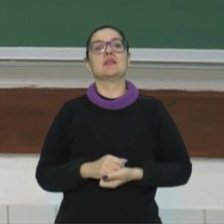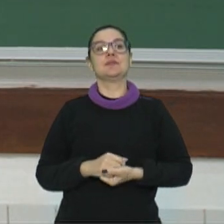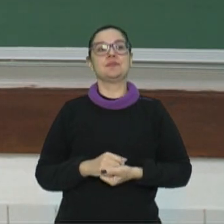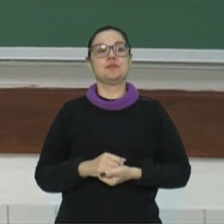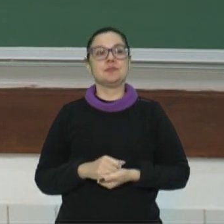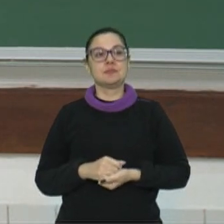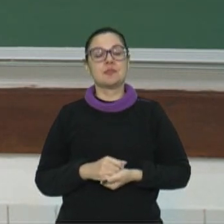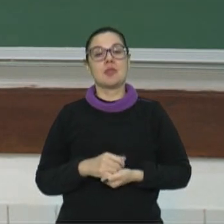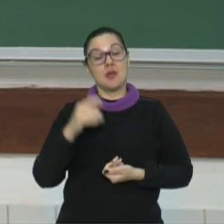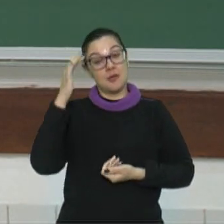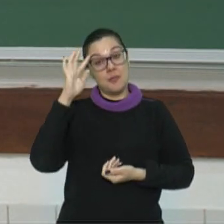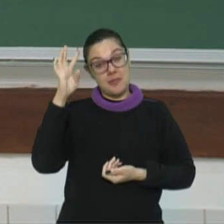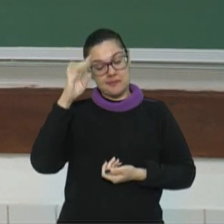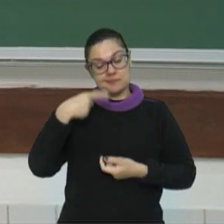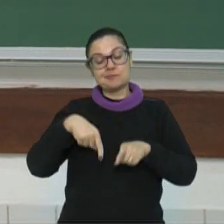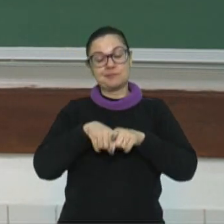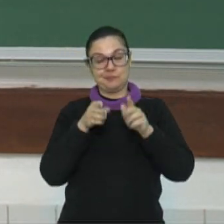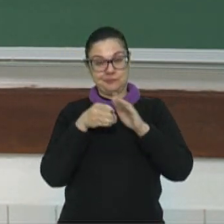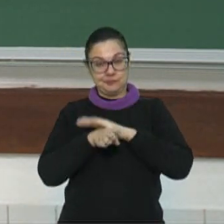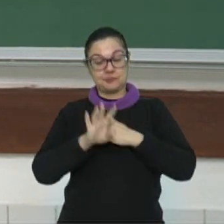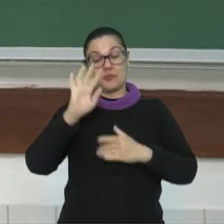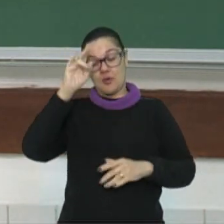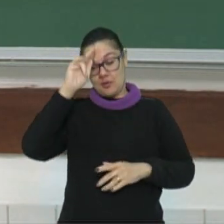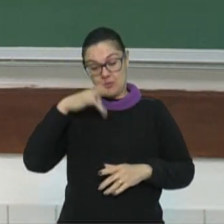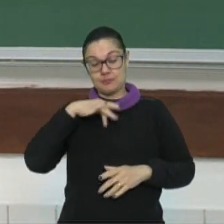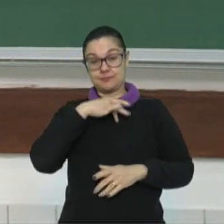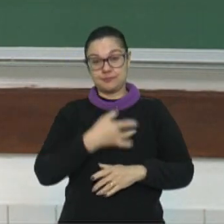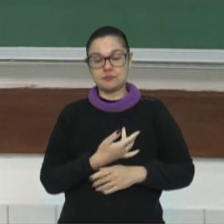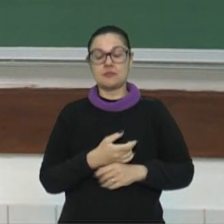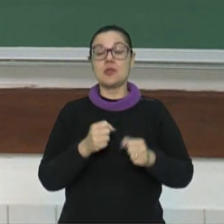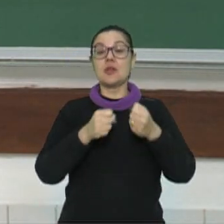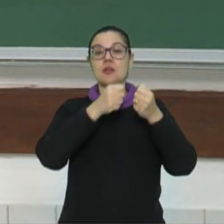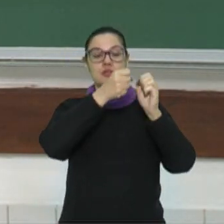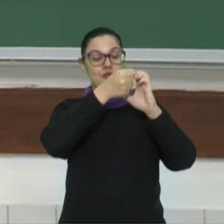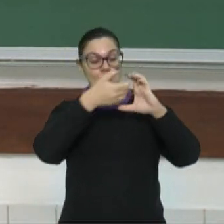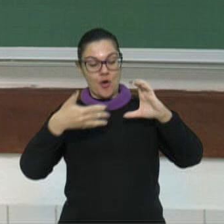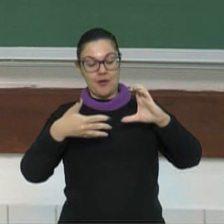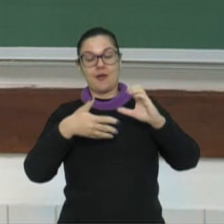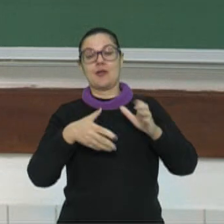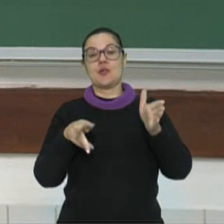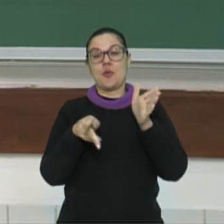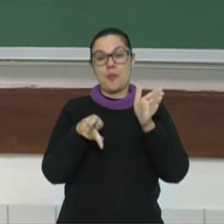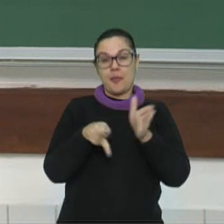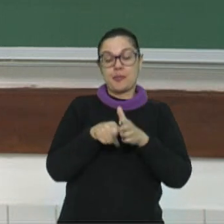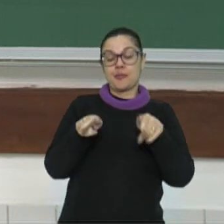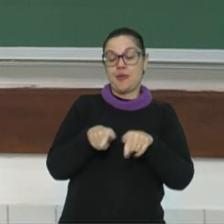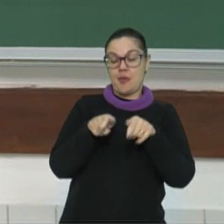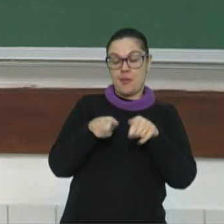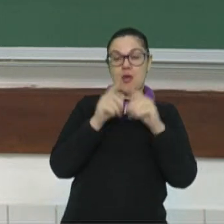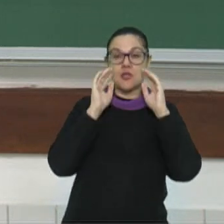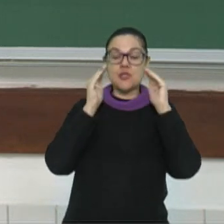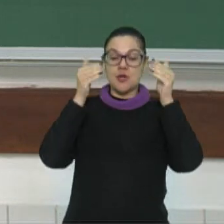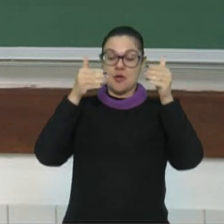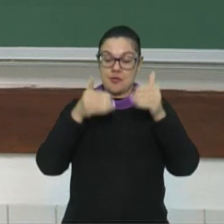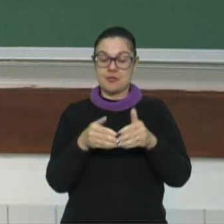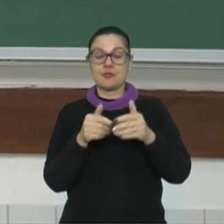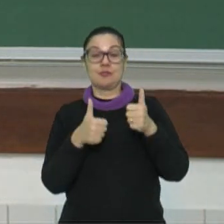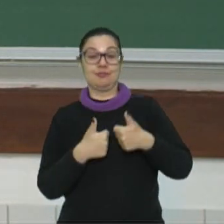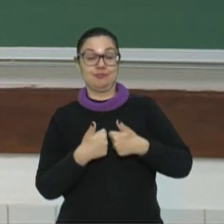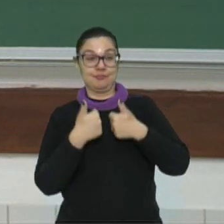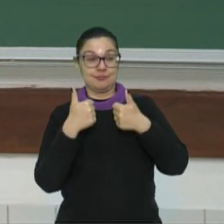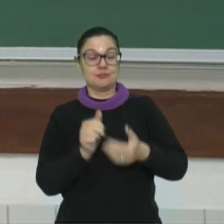essa questão aí de pensar esse comportamento. Características do gênero nós vimos a estrutura, focamos, exploramos